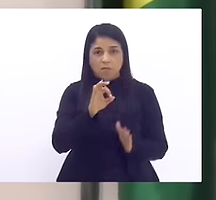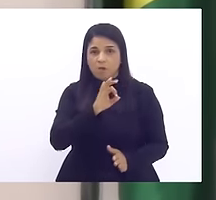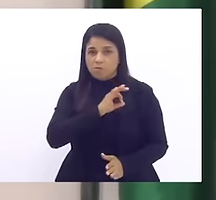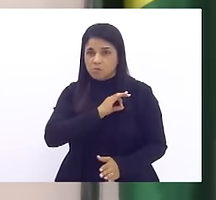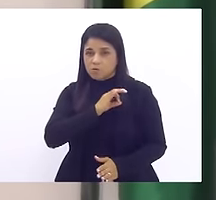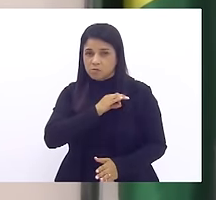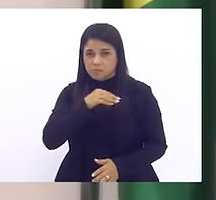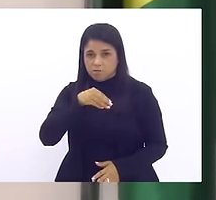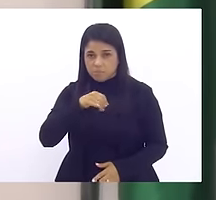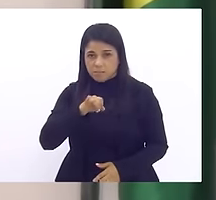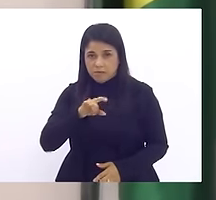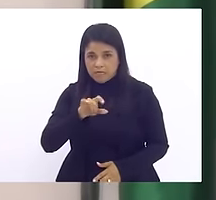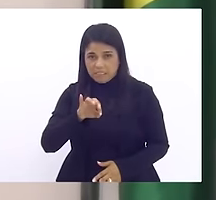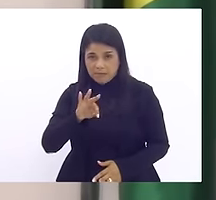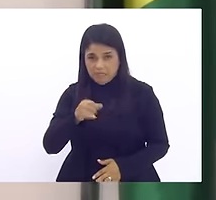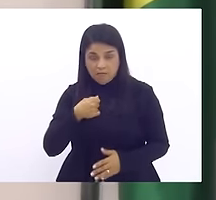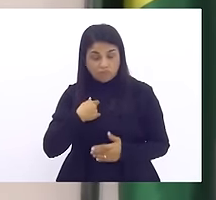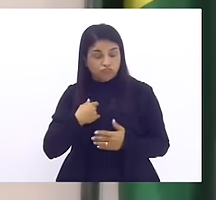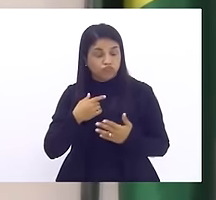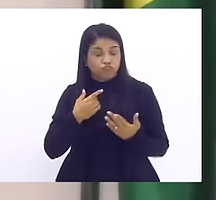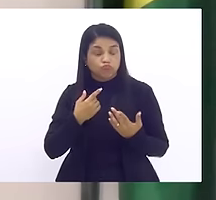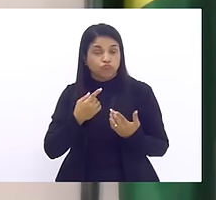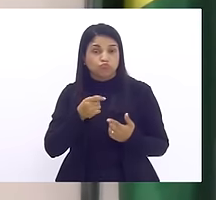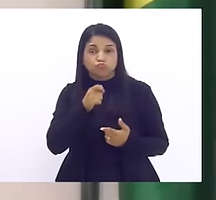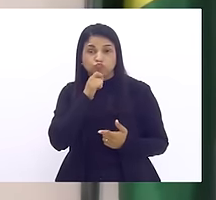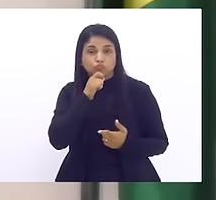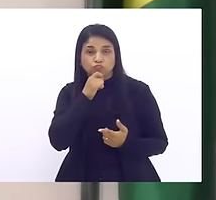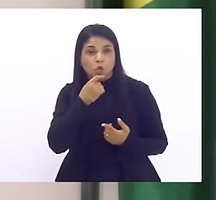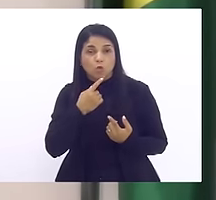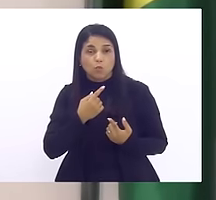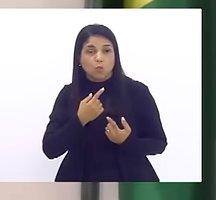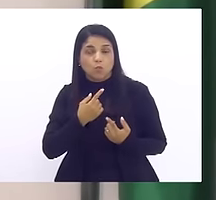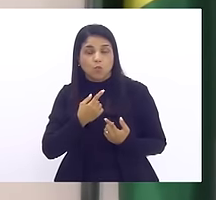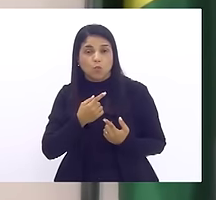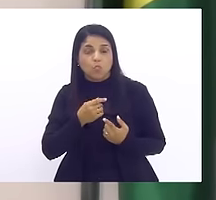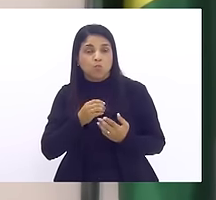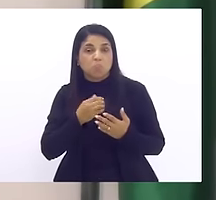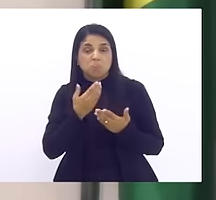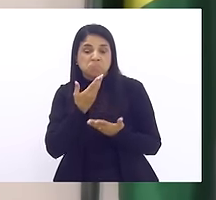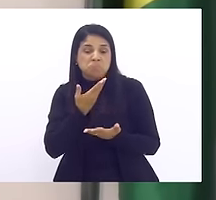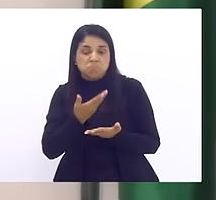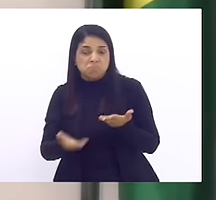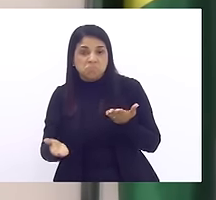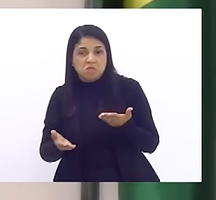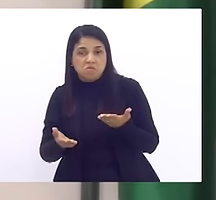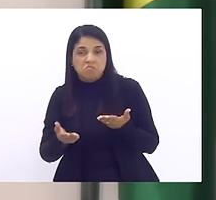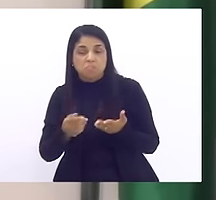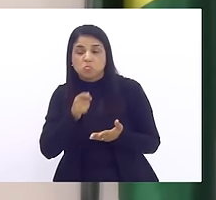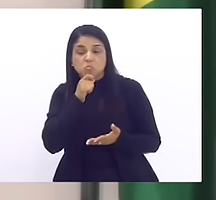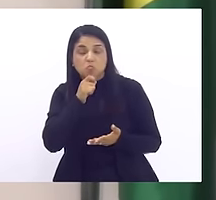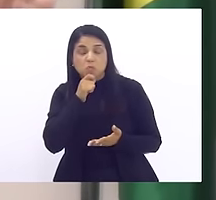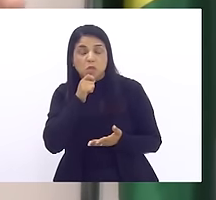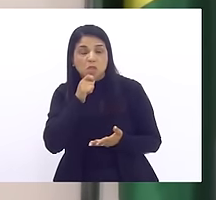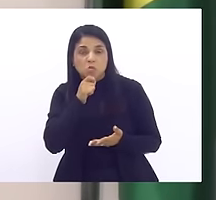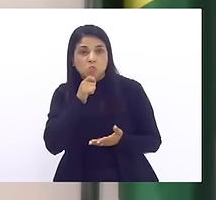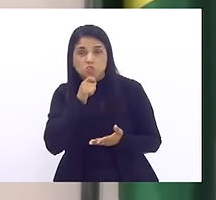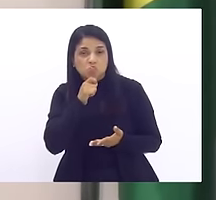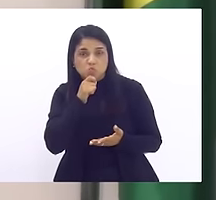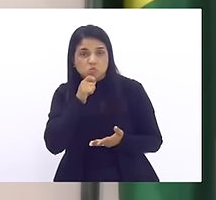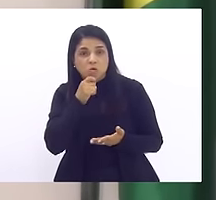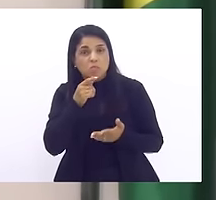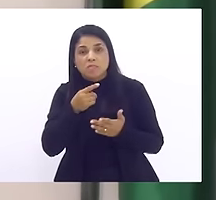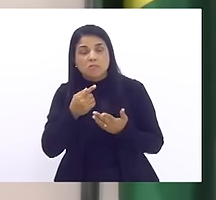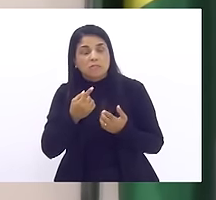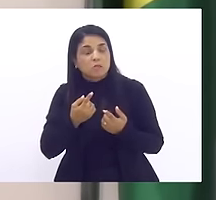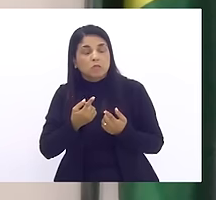ninguém não me interessa o senhor perder o seu contrato nem a pele perdeu seu contrato não interessa que vocês operem de maneira